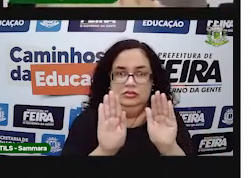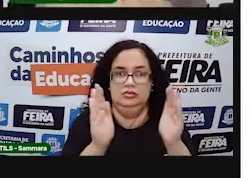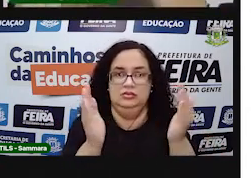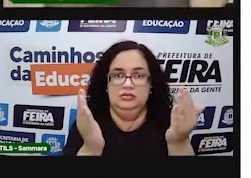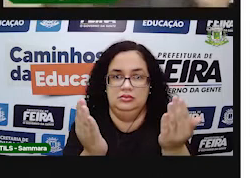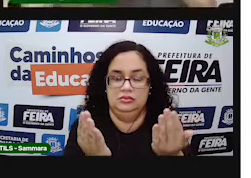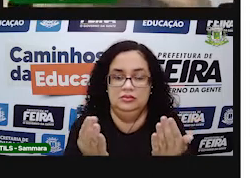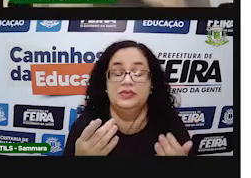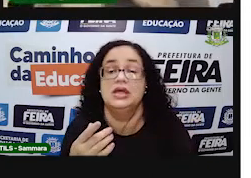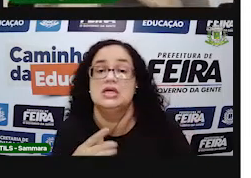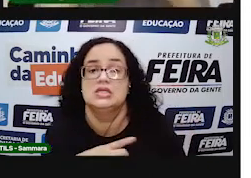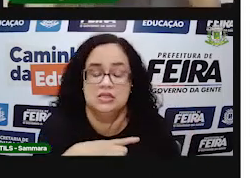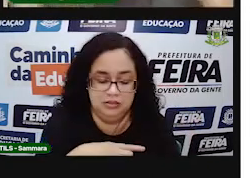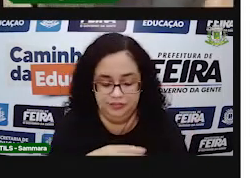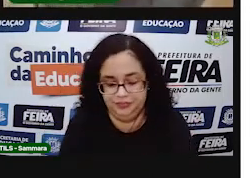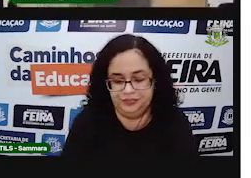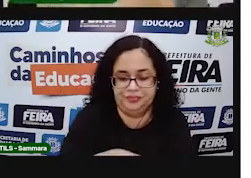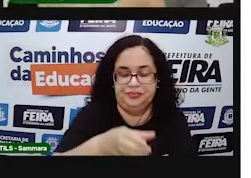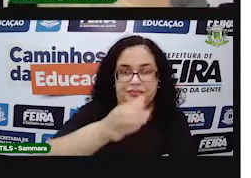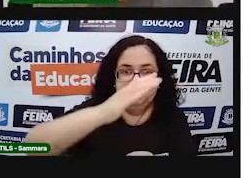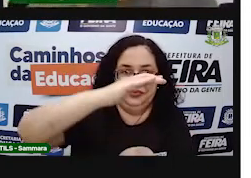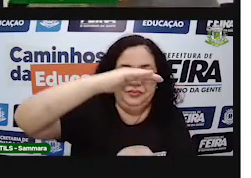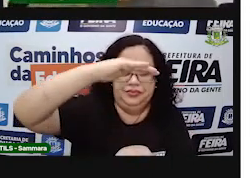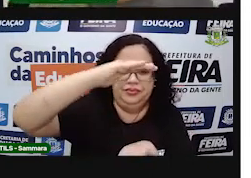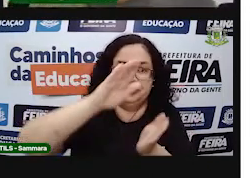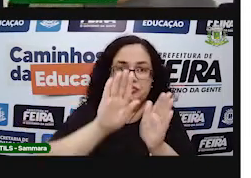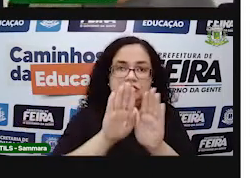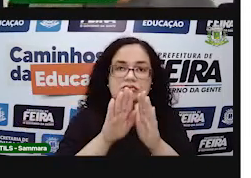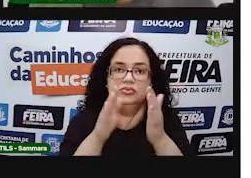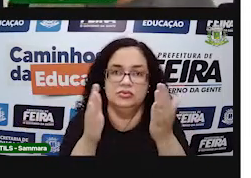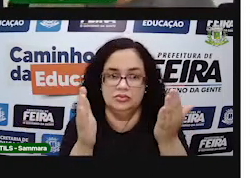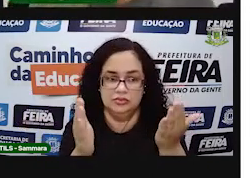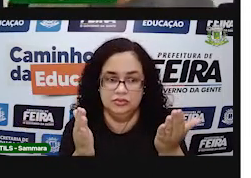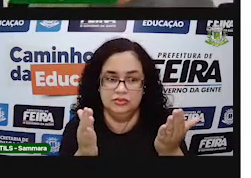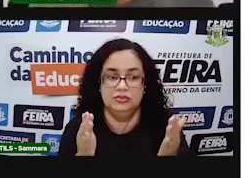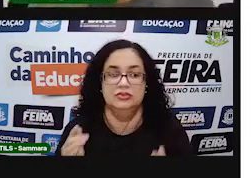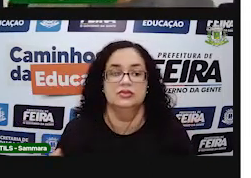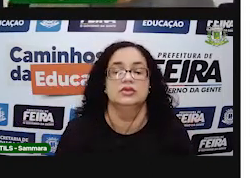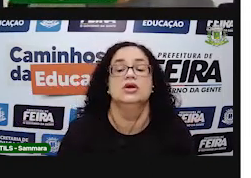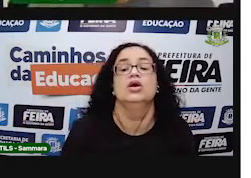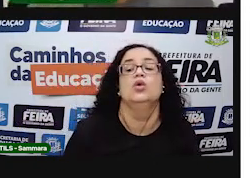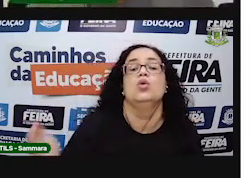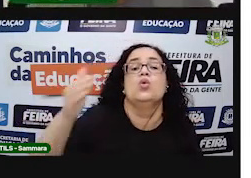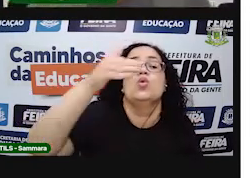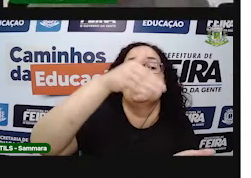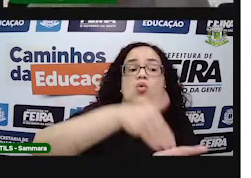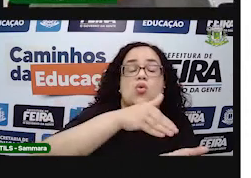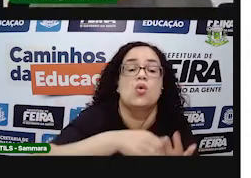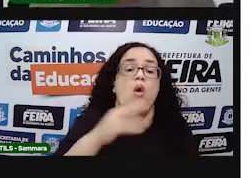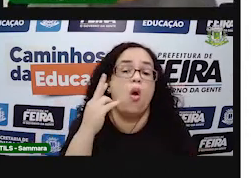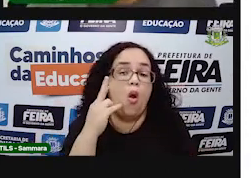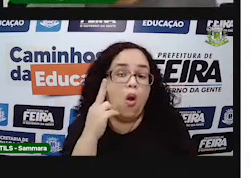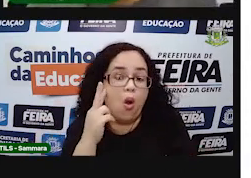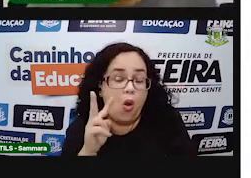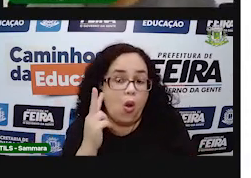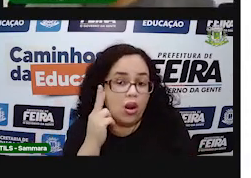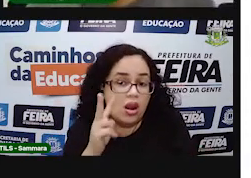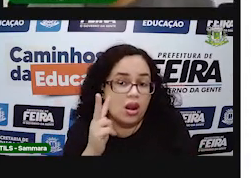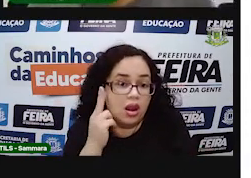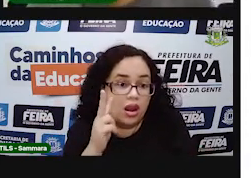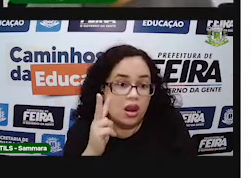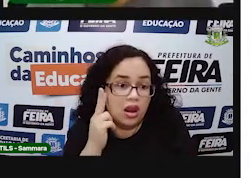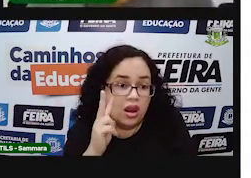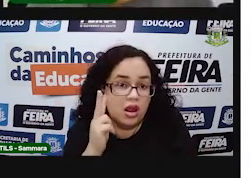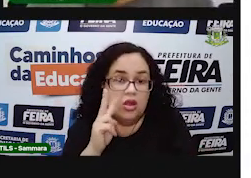arredondada. Então, se tem essa parte arredondada, é um corpo redondo, tá? E o último que a gente consegue olhar